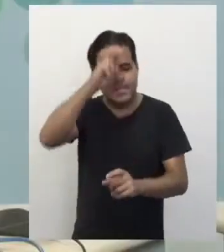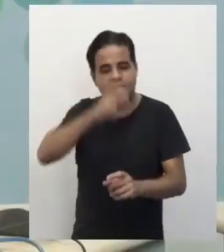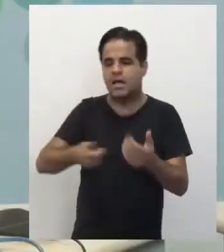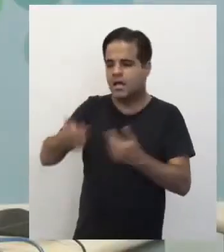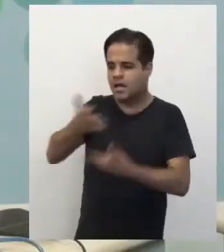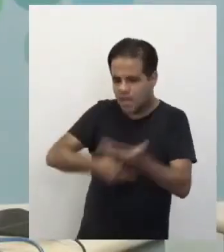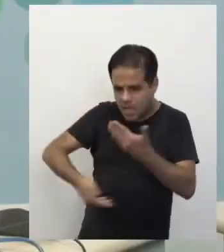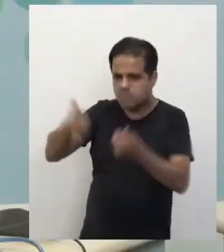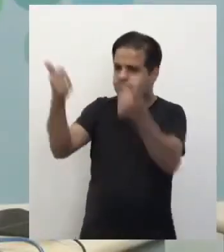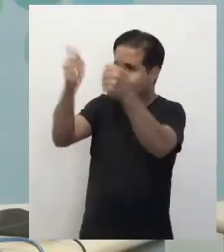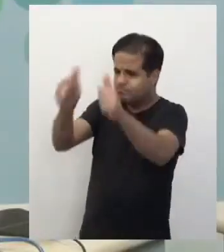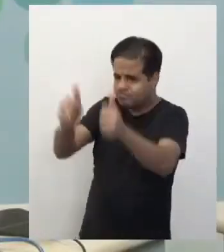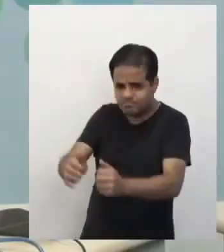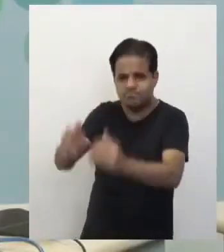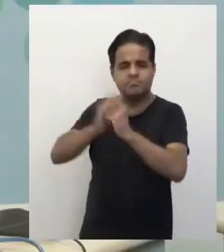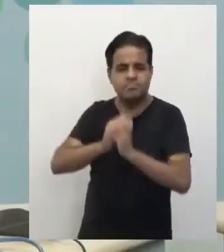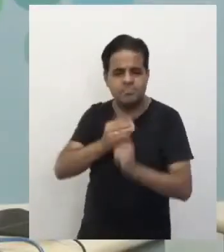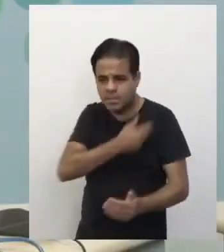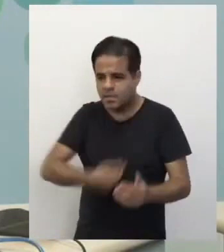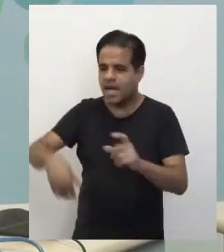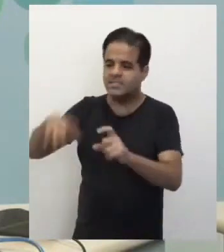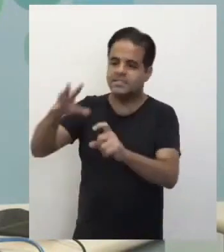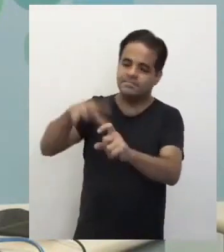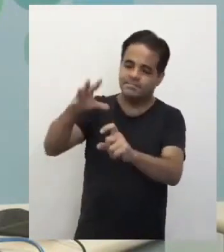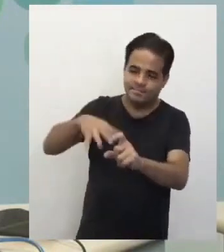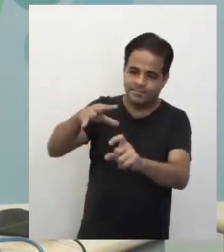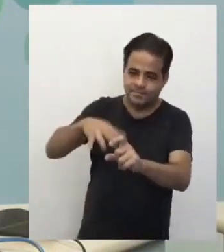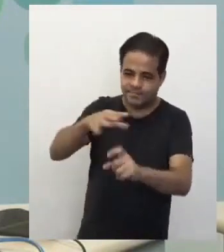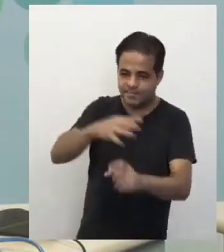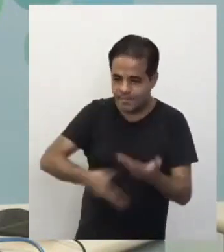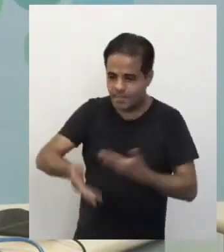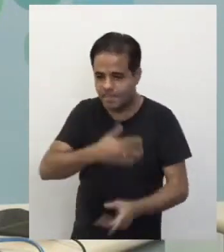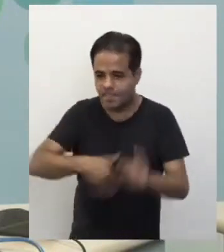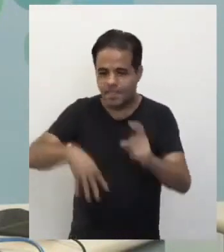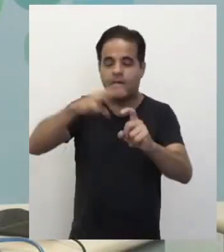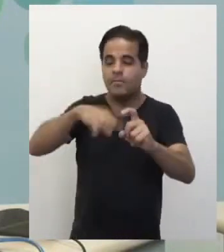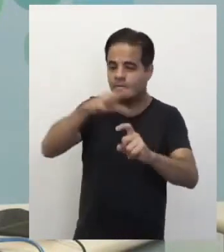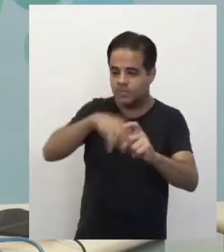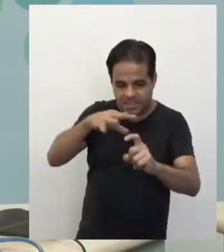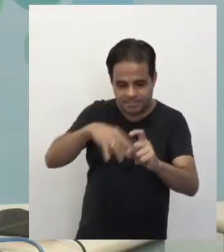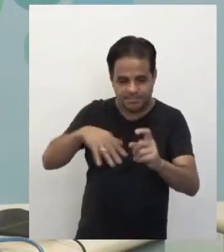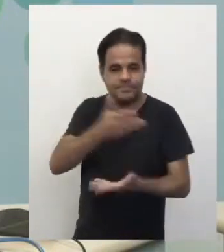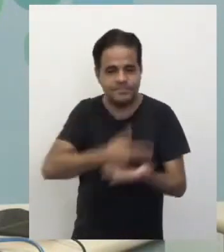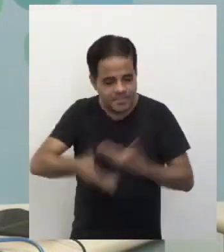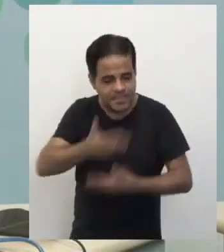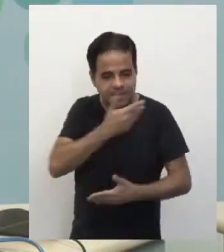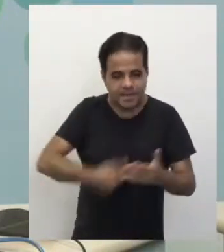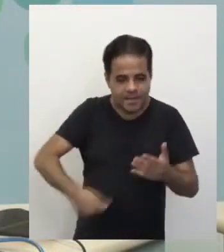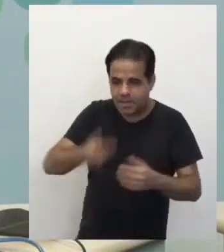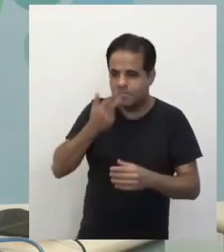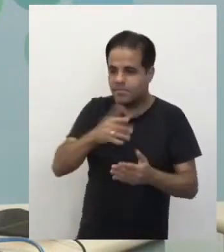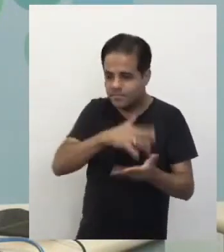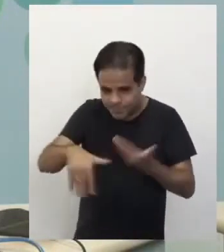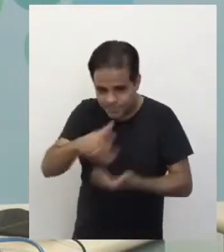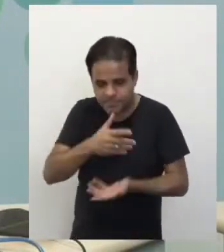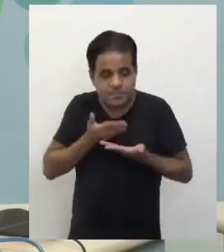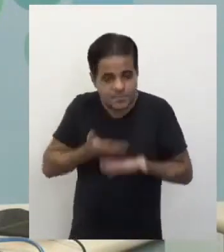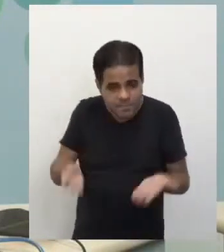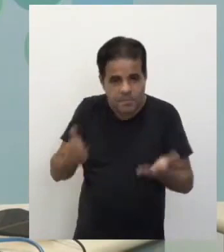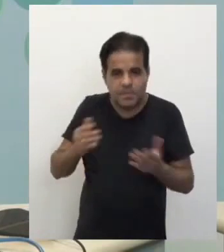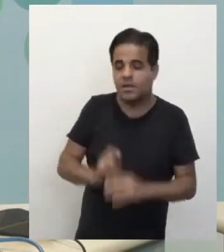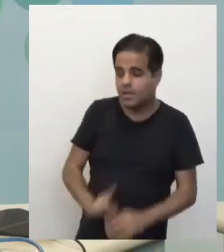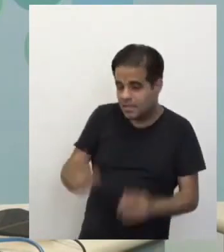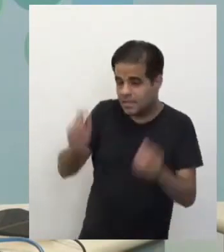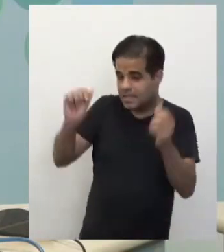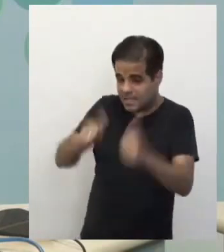deuses e governo, também, né, o Egito um estado teocrático aí. E nós já vimos em aulas anteriores que um dos